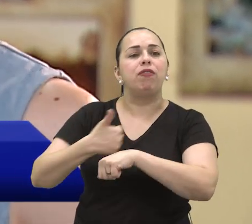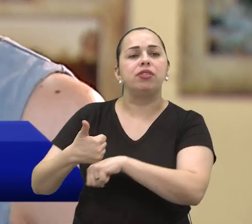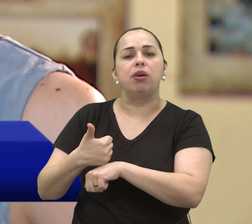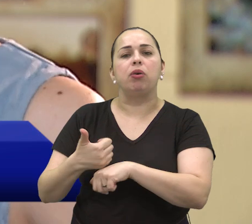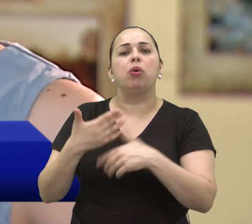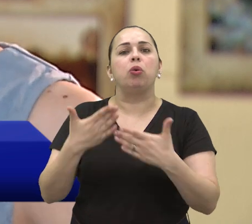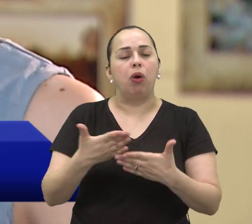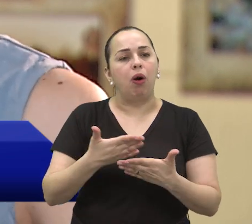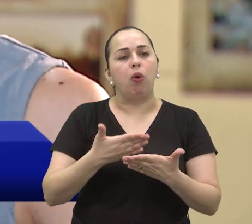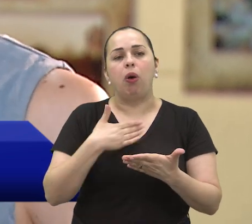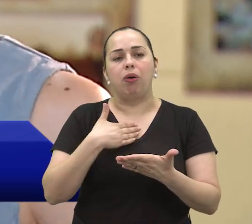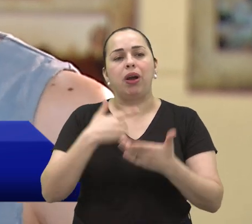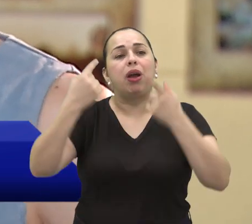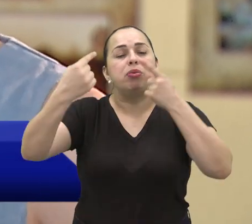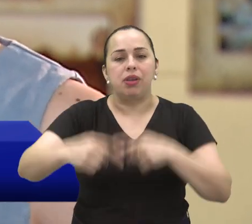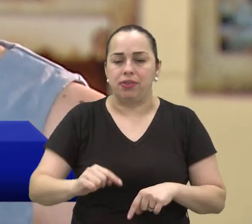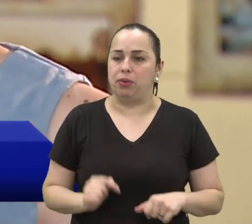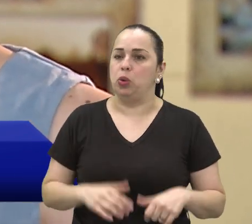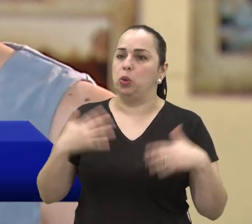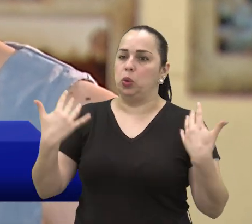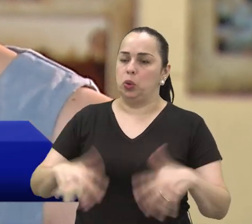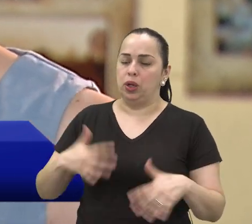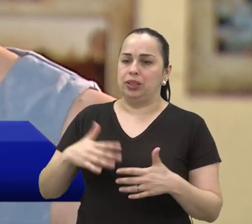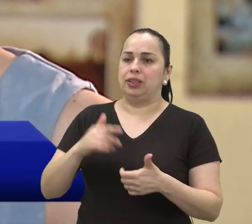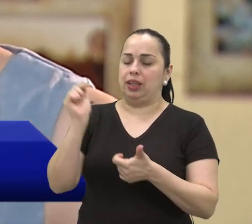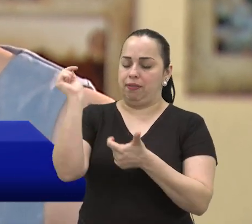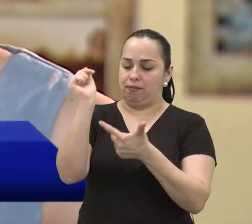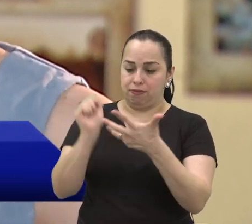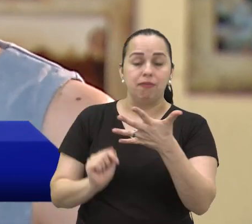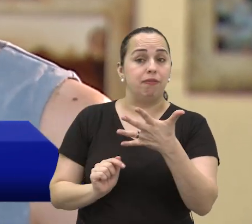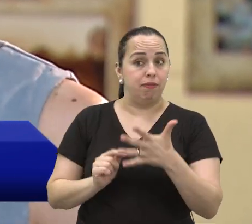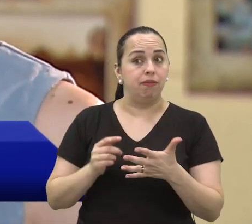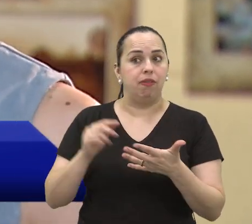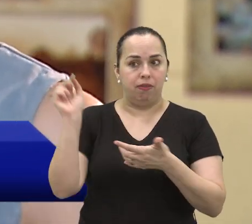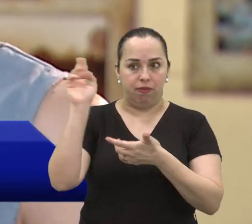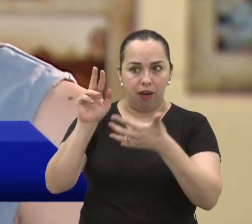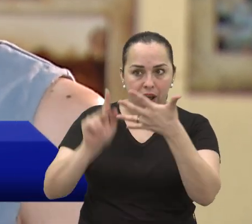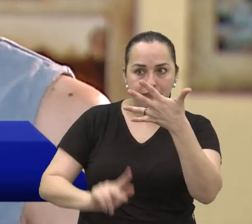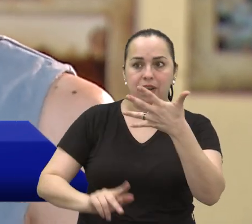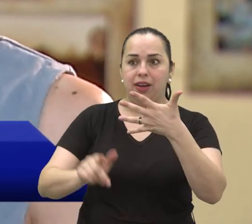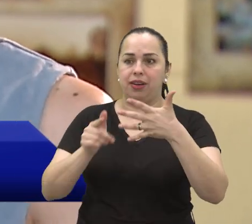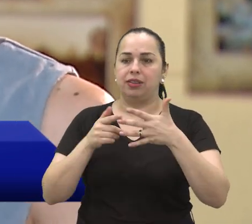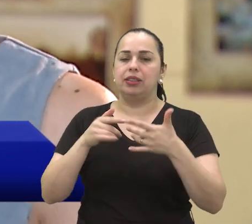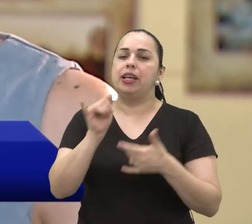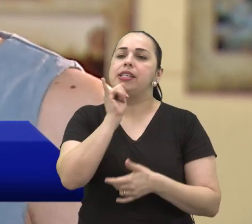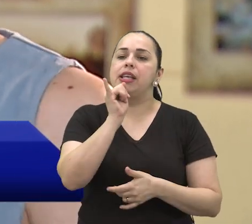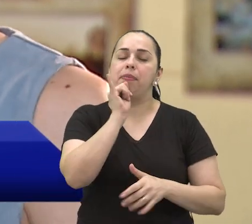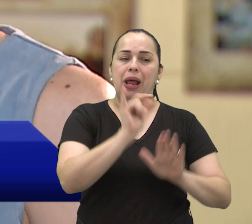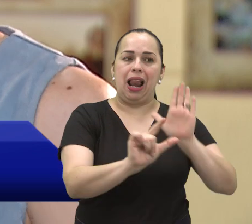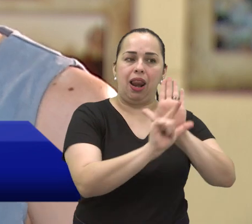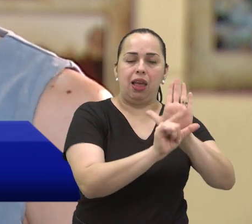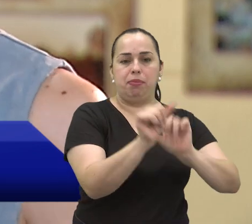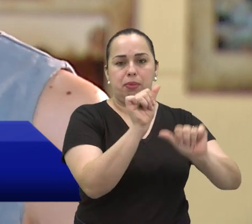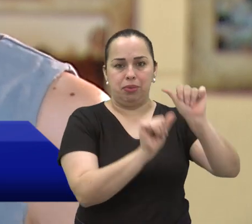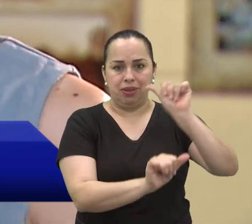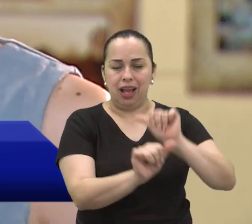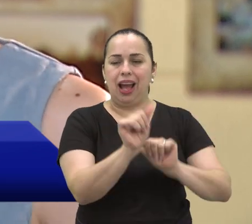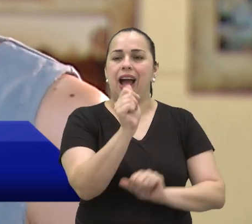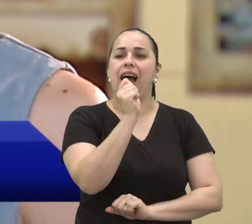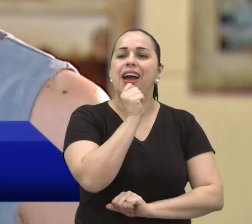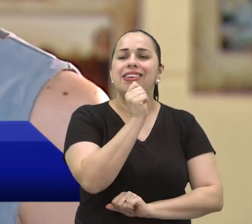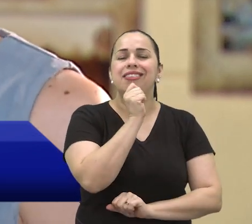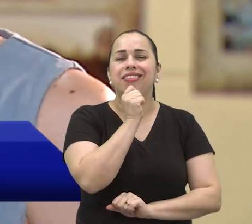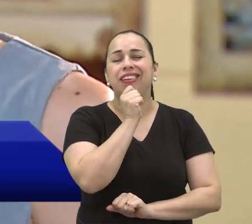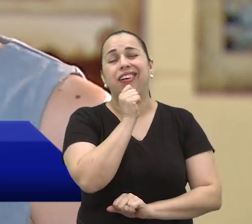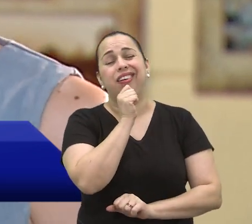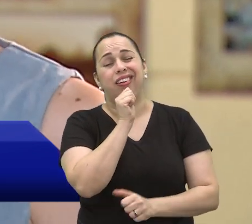também? Vários. A gente tem tanto desafios, acho que institucionais, como, por exemplo, a questão de mudança da legislação, que ainda está uma coisa